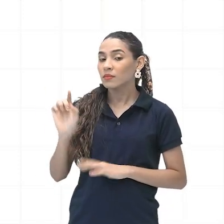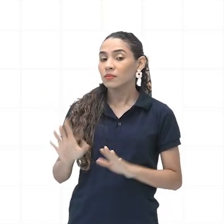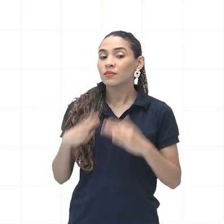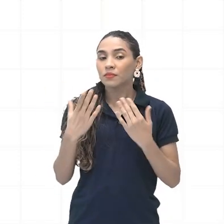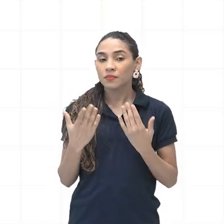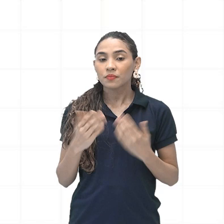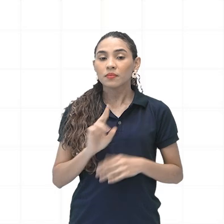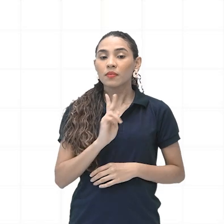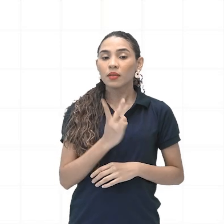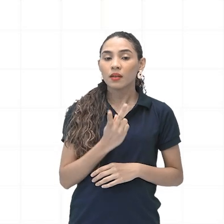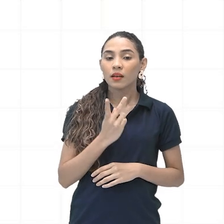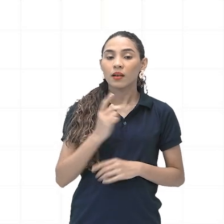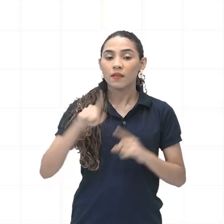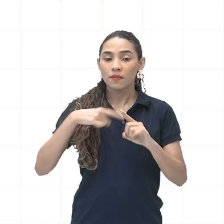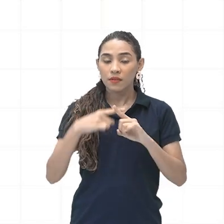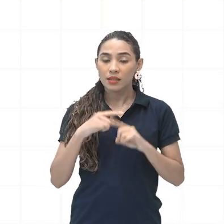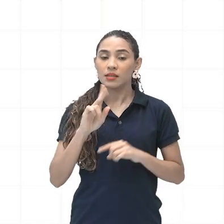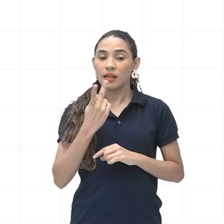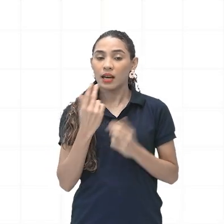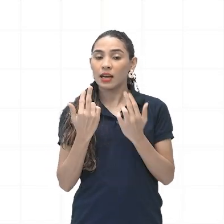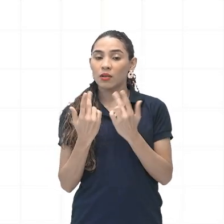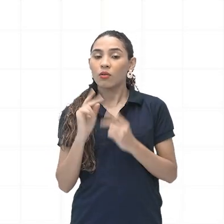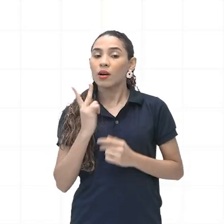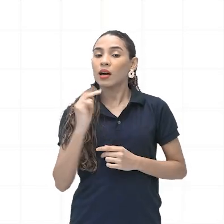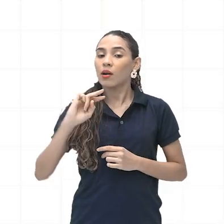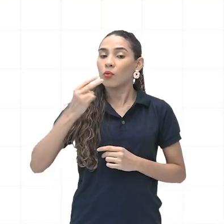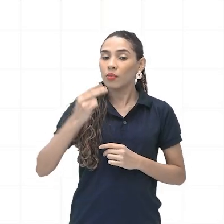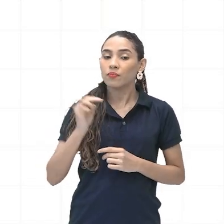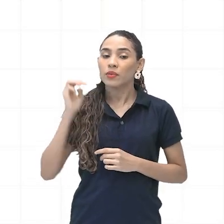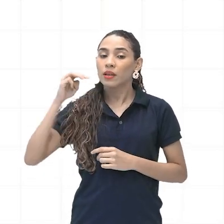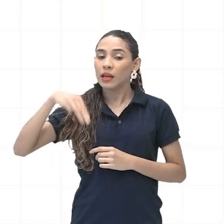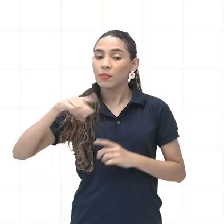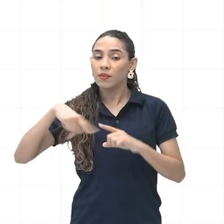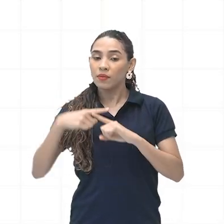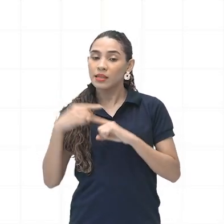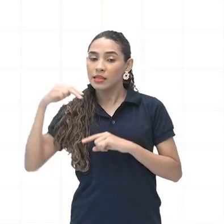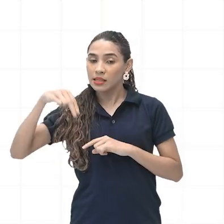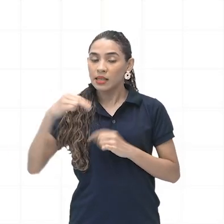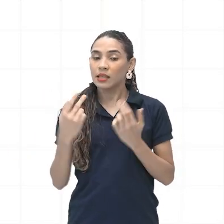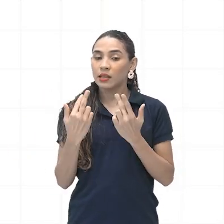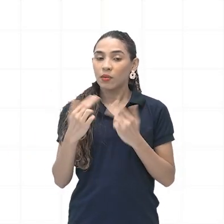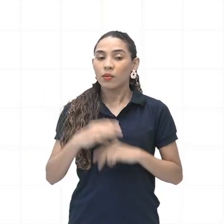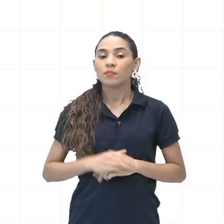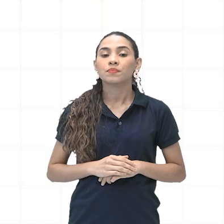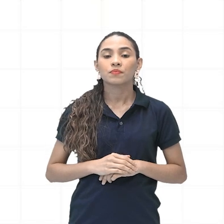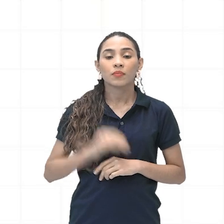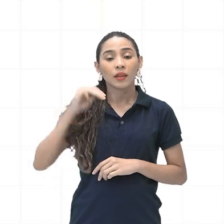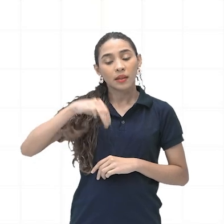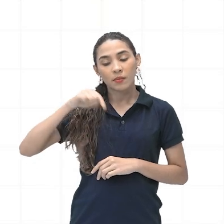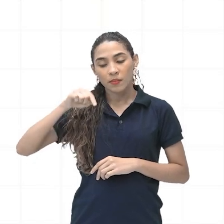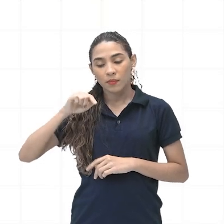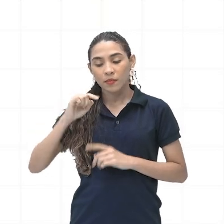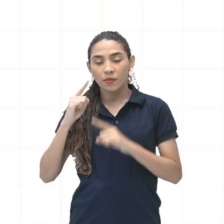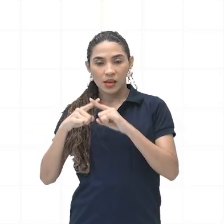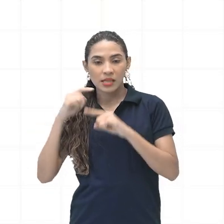Então, H vezes H é H ao quadrado e M vezes N é a projeção. Então, eu sempre vou